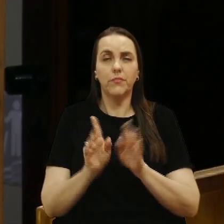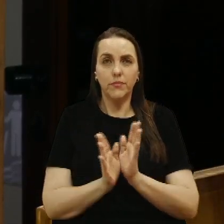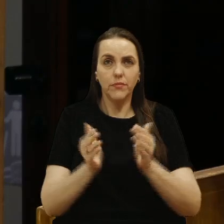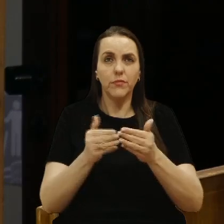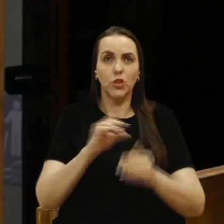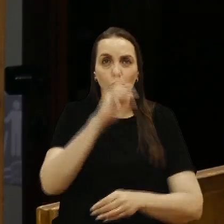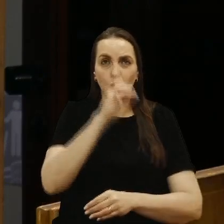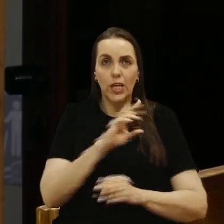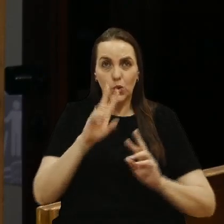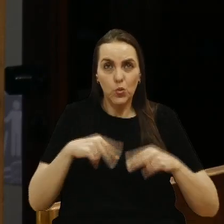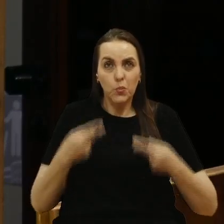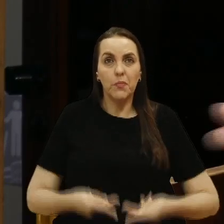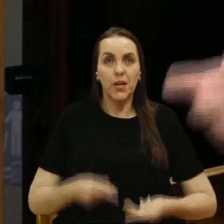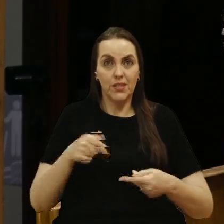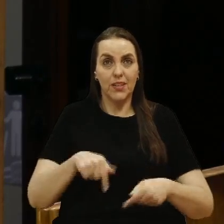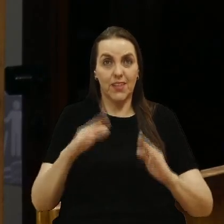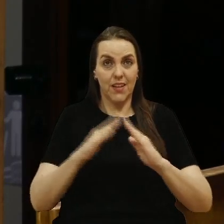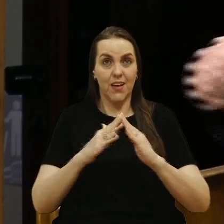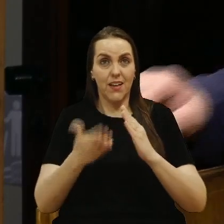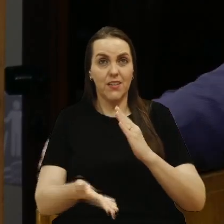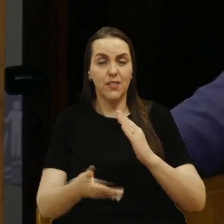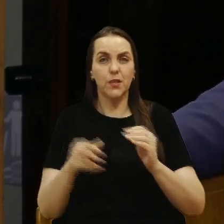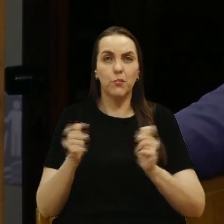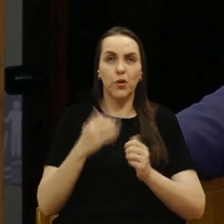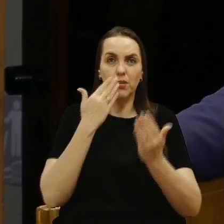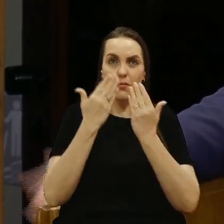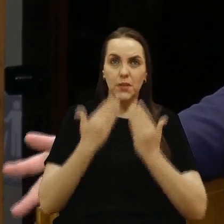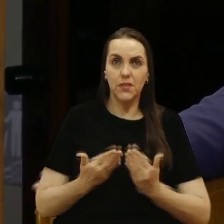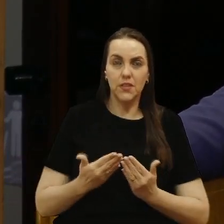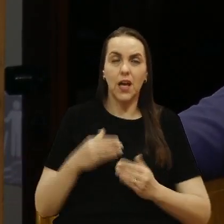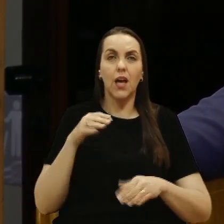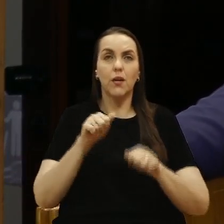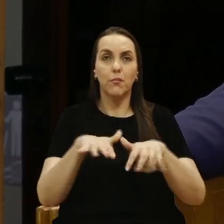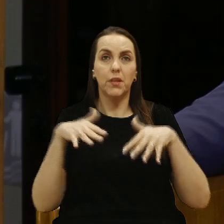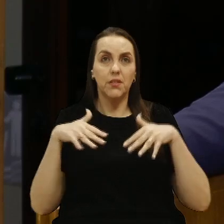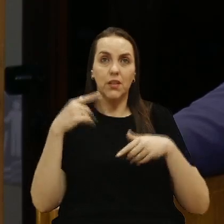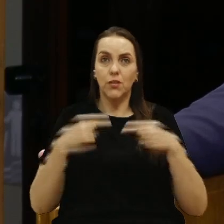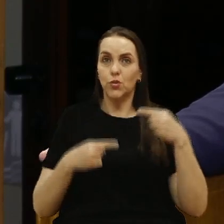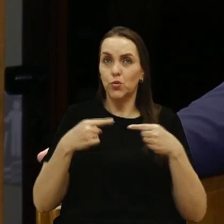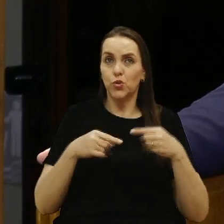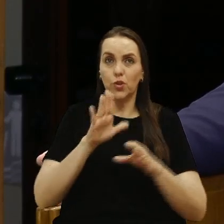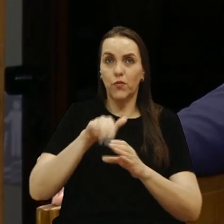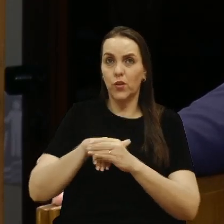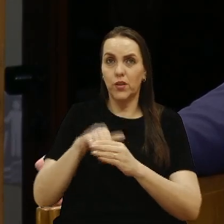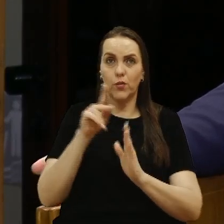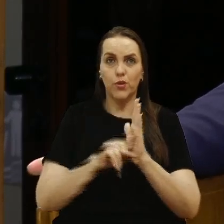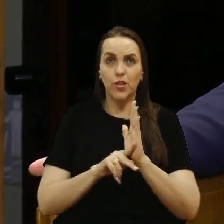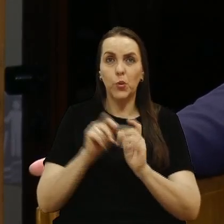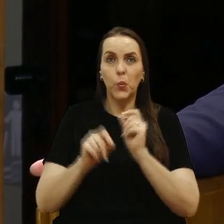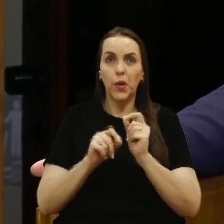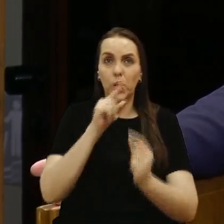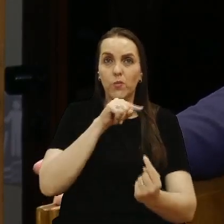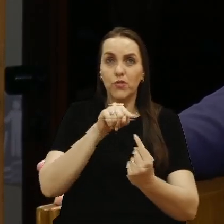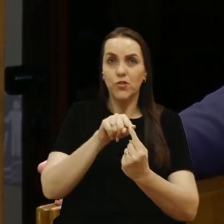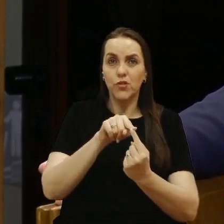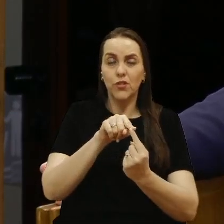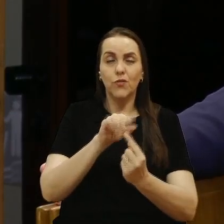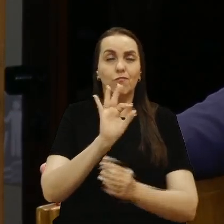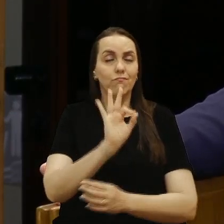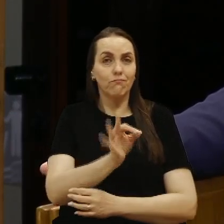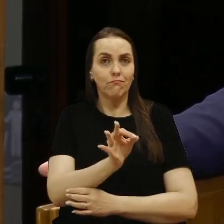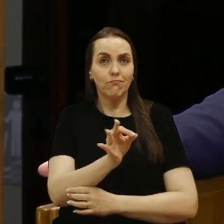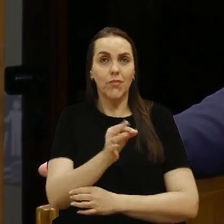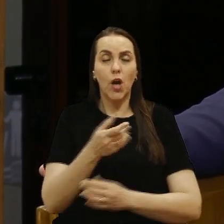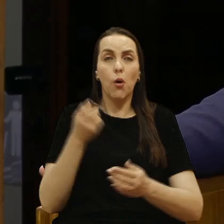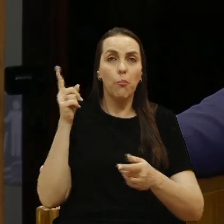o parecer dos colegas que apreciem isso, para que possa vir a plenário e seja discutido e votado o projeto, que visa justamente proibir o uso de